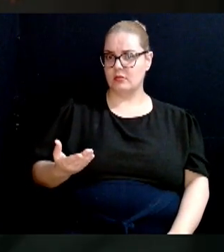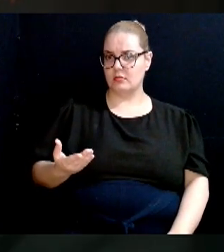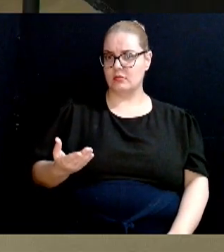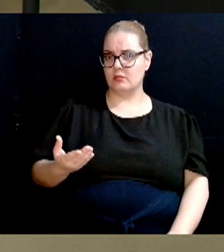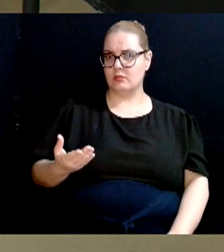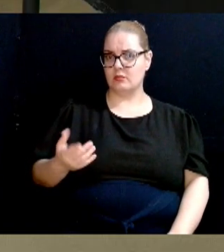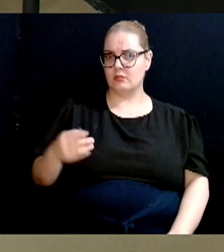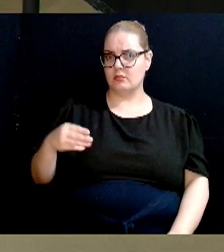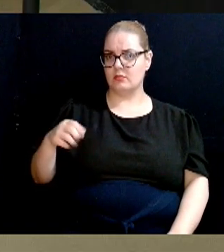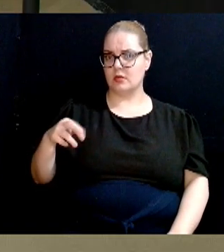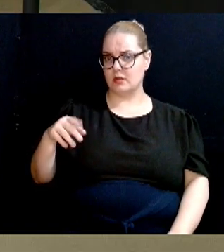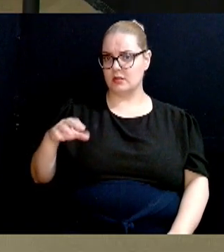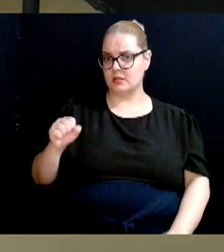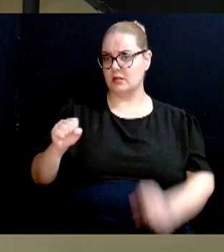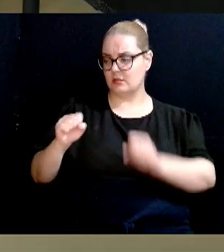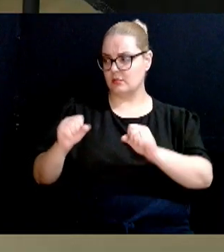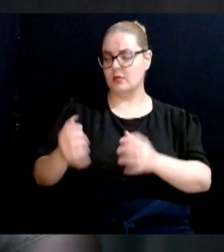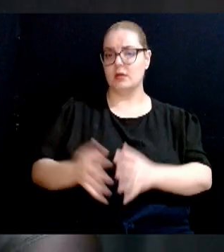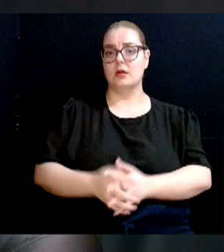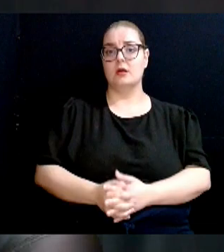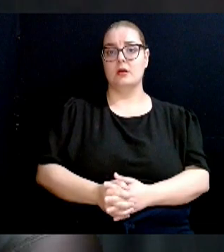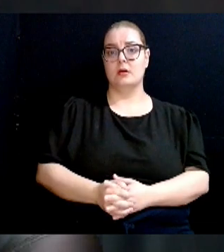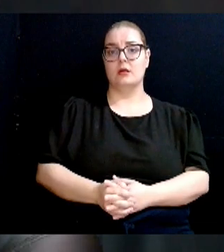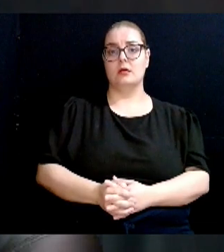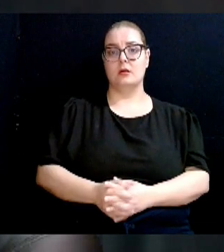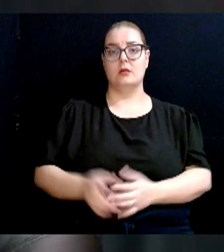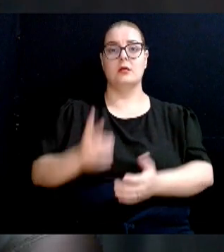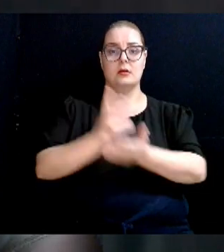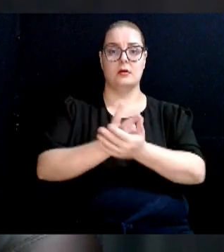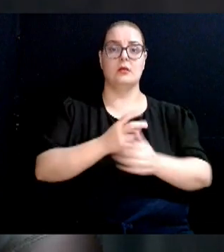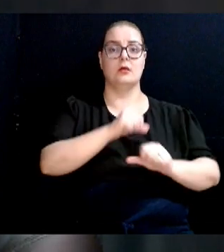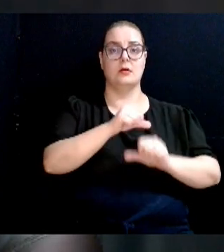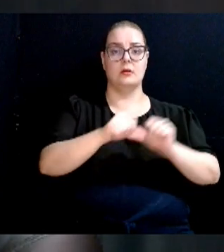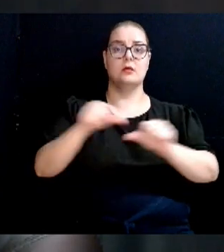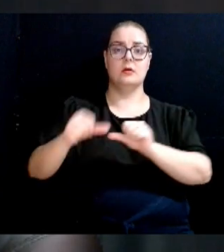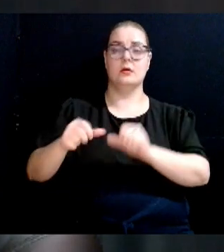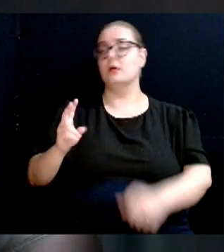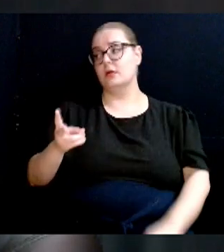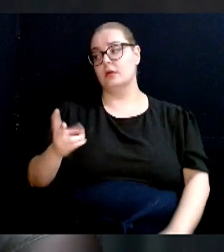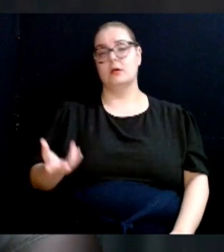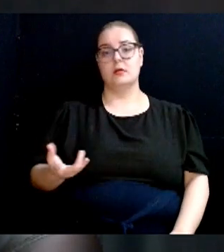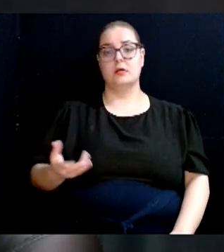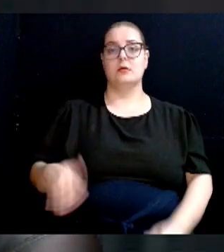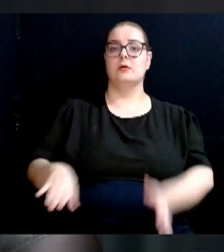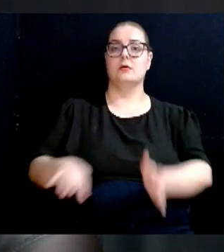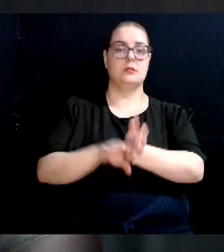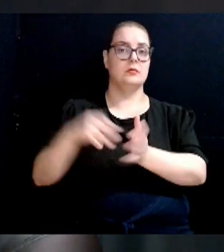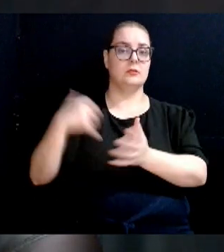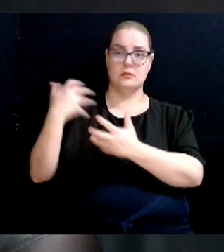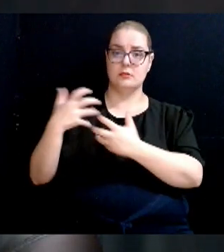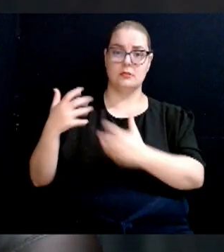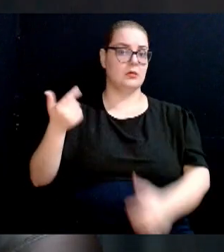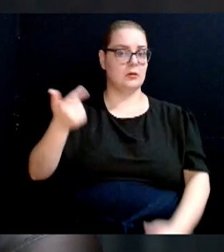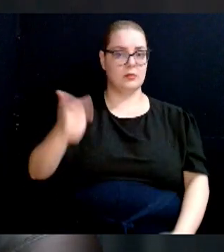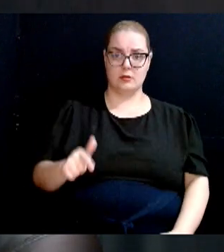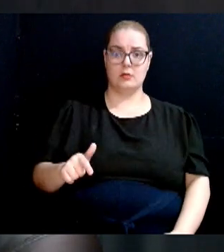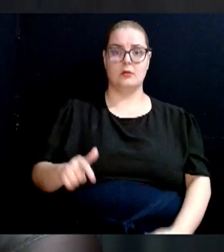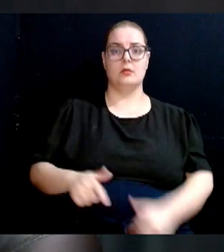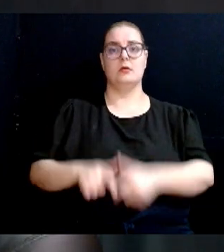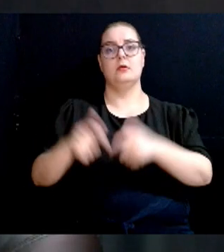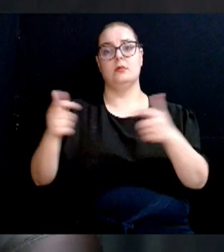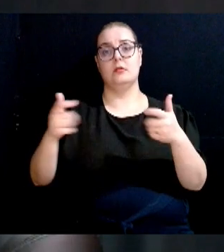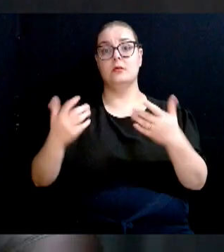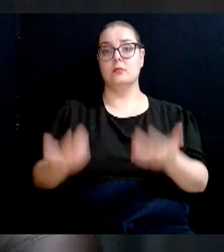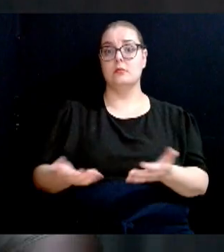ser isso? A gente sempre está em transformação, sempre, né? Chegou na velhice, a transformação é bem maior. Mas essa questão